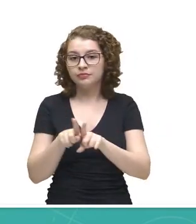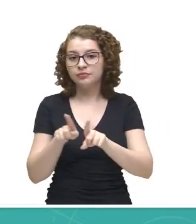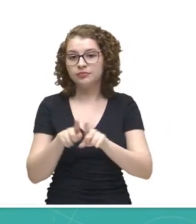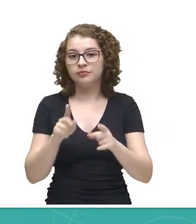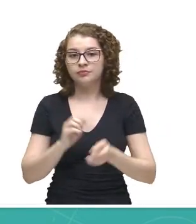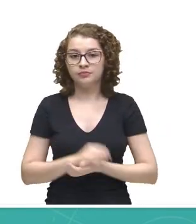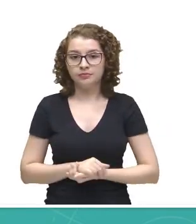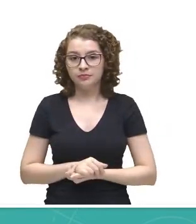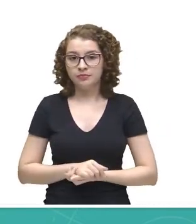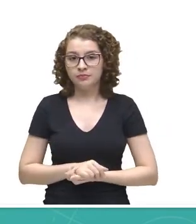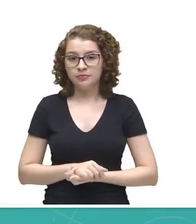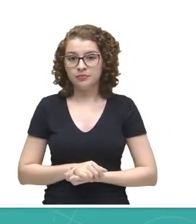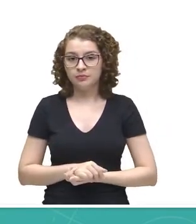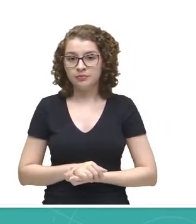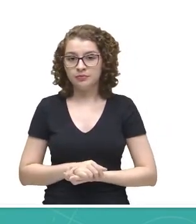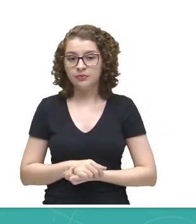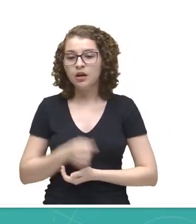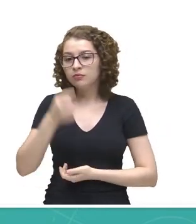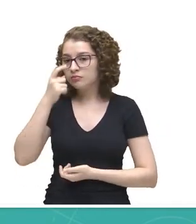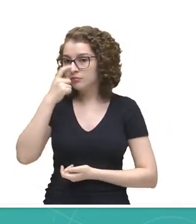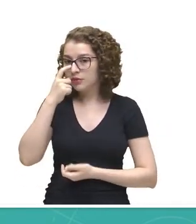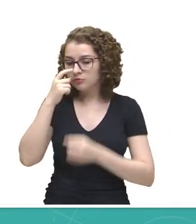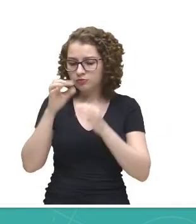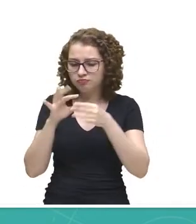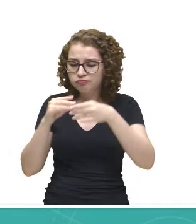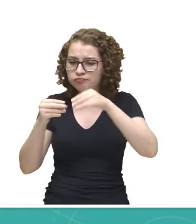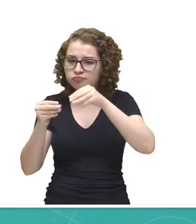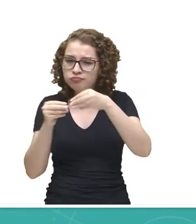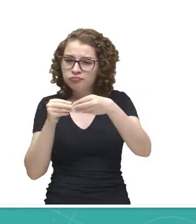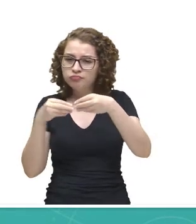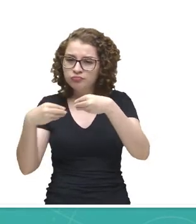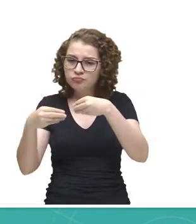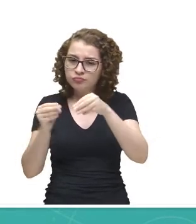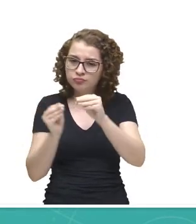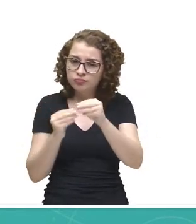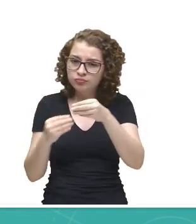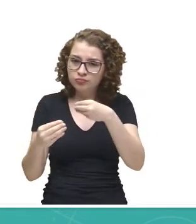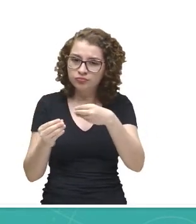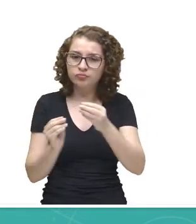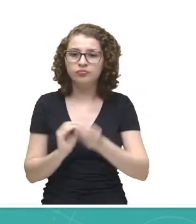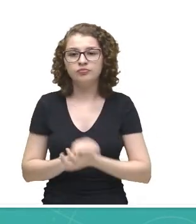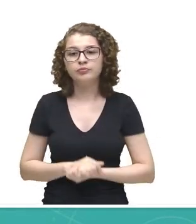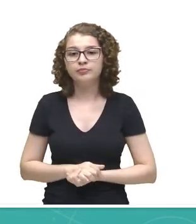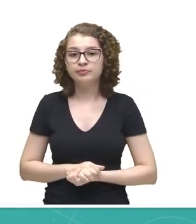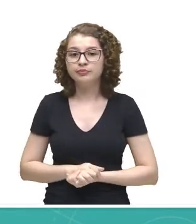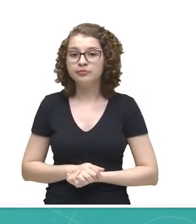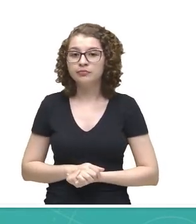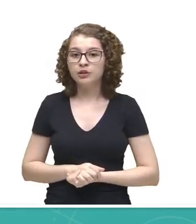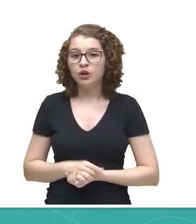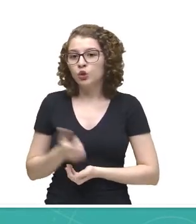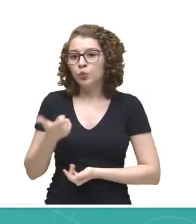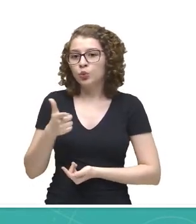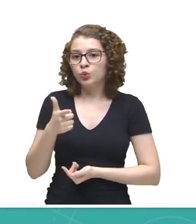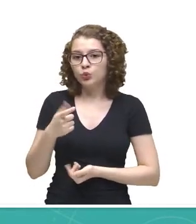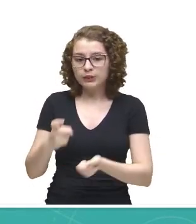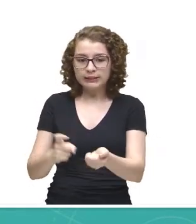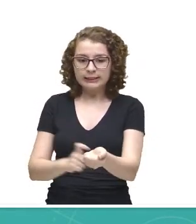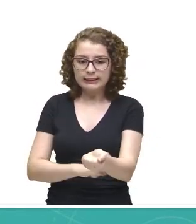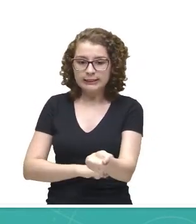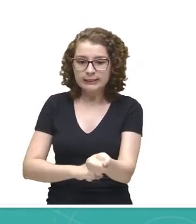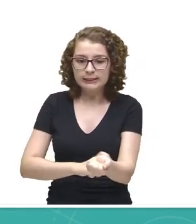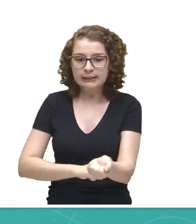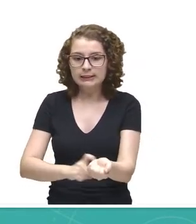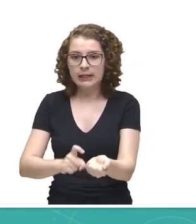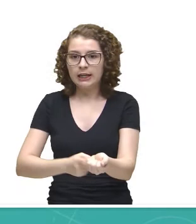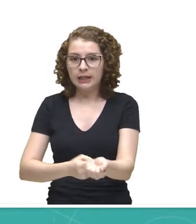presença de tecido cartilaginoso, onde ele é mais flexível e é um tecido também que não tem inervação e nem